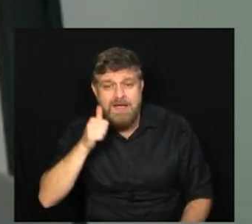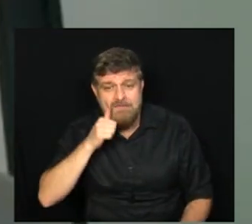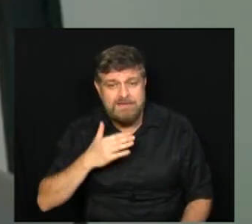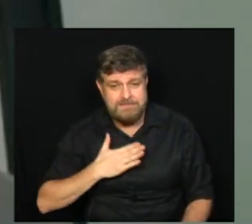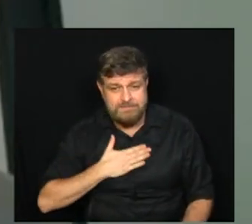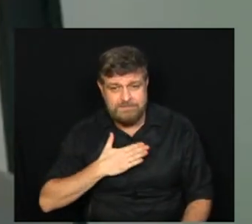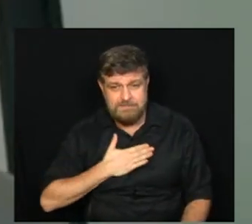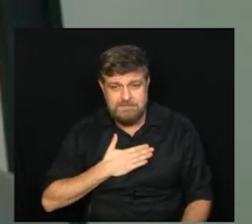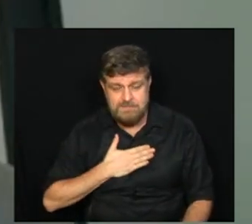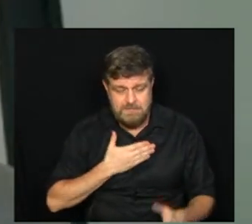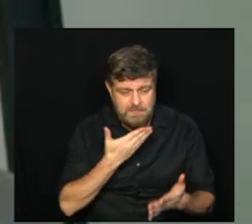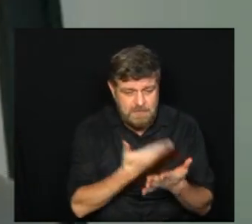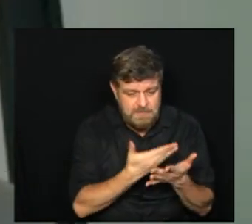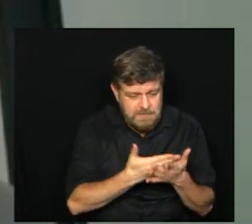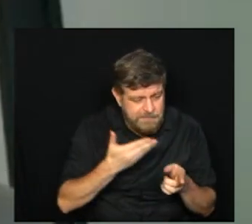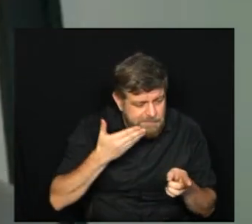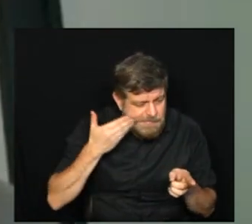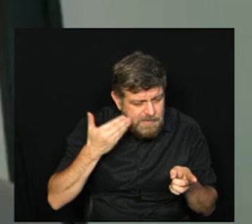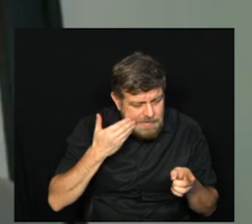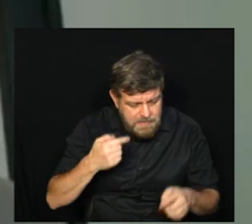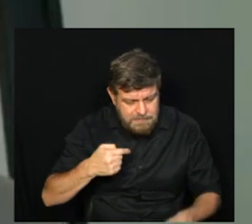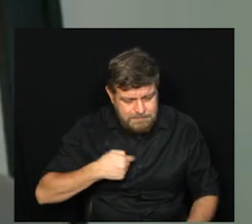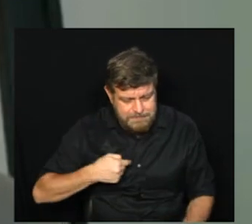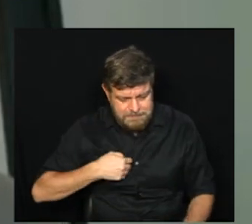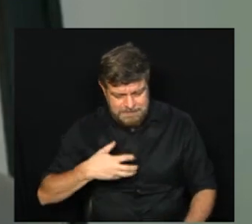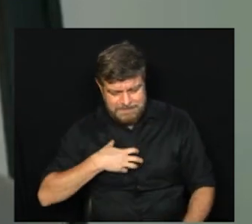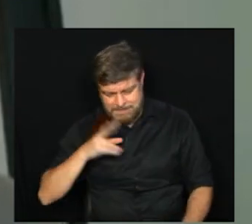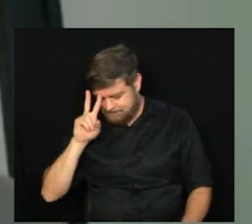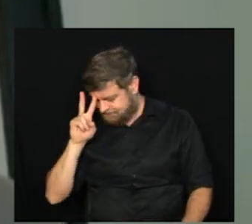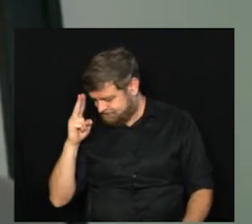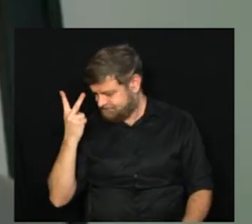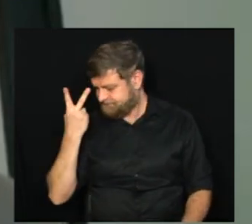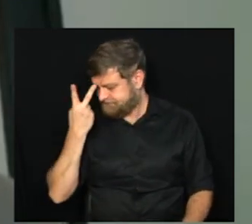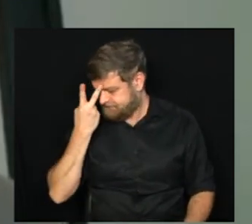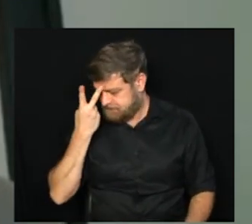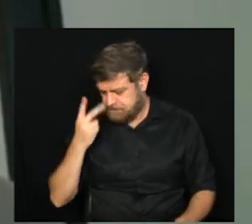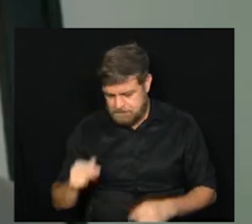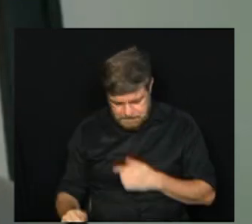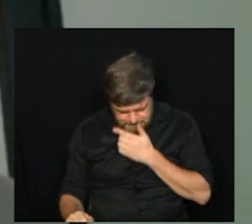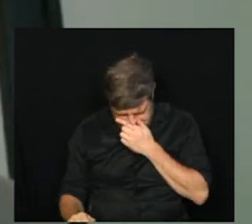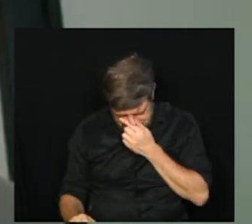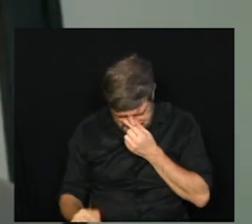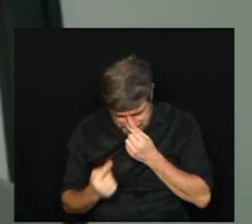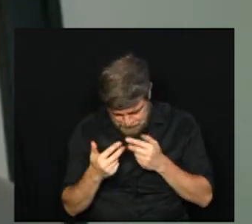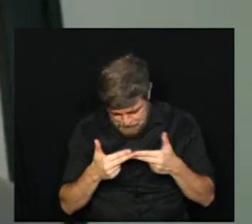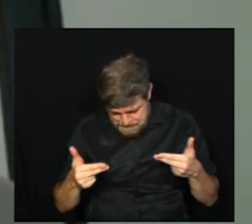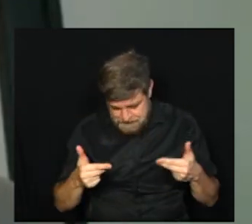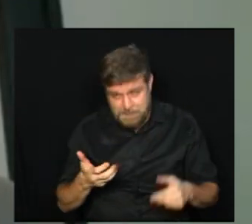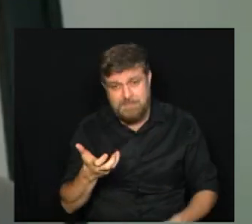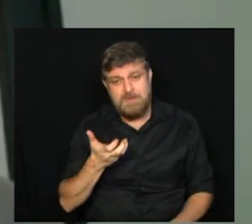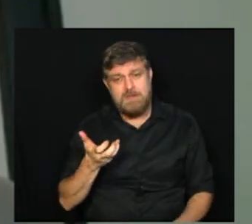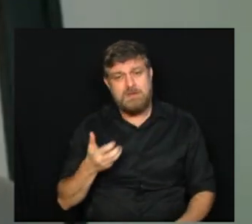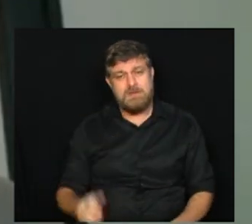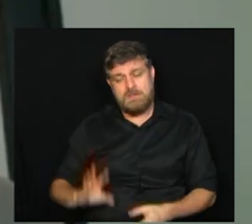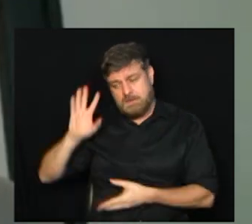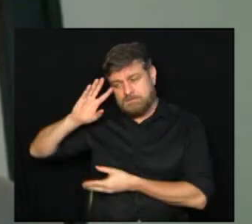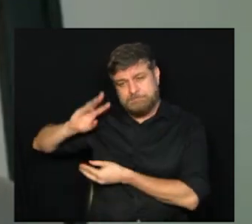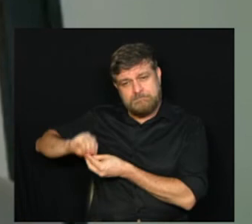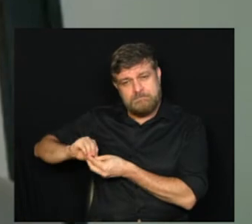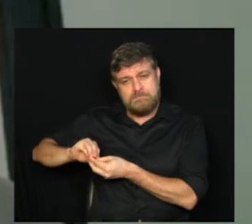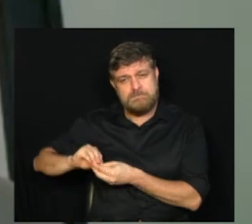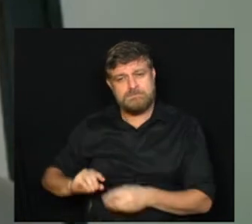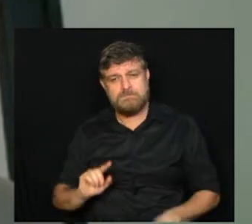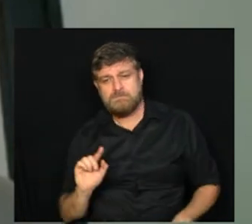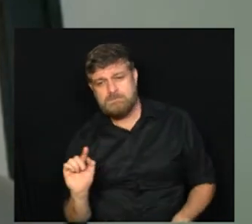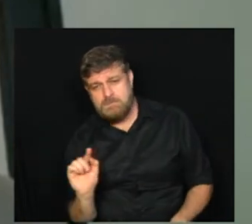aprendendo mais, você fala, pô, eu poderia ter feito diferente. E uma das coisas que eu também gostaria de deixar assim para finalizar